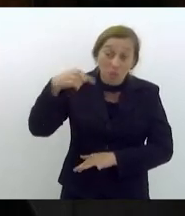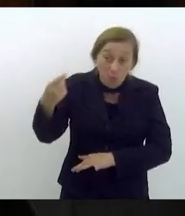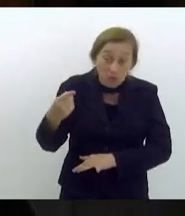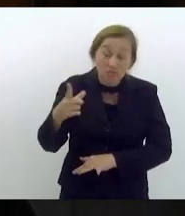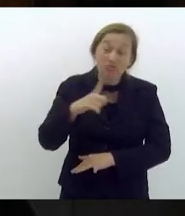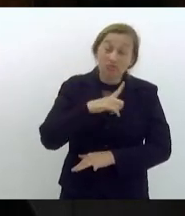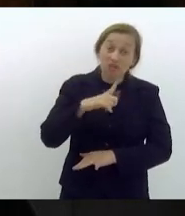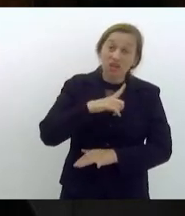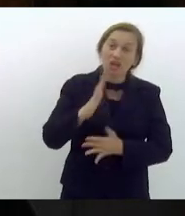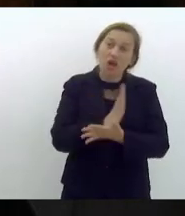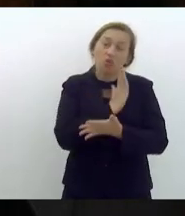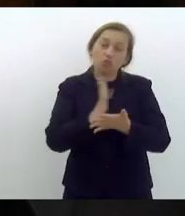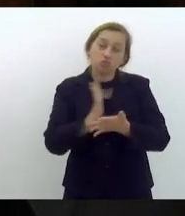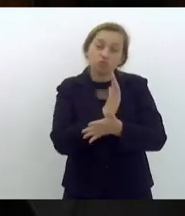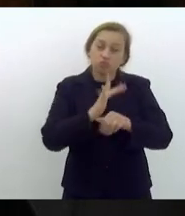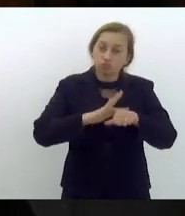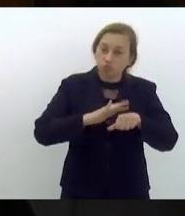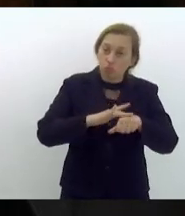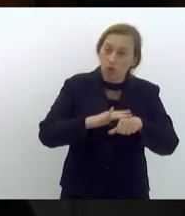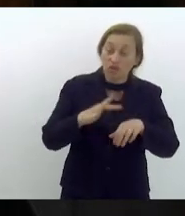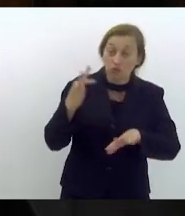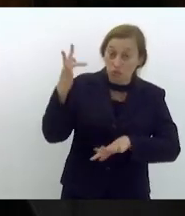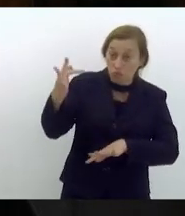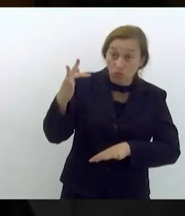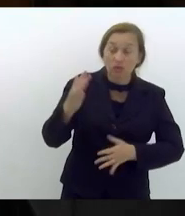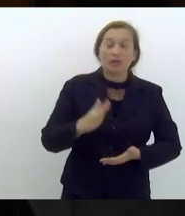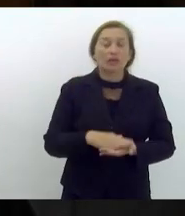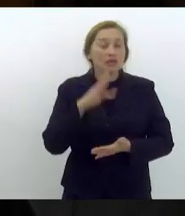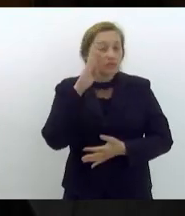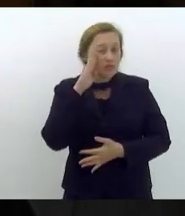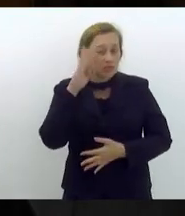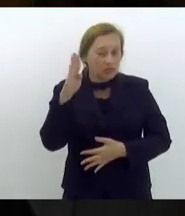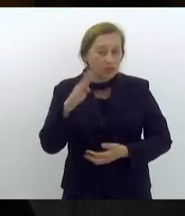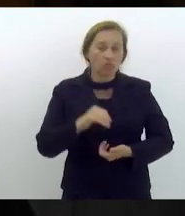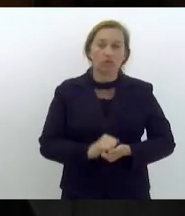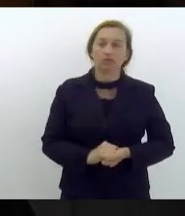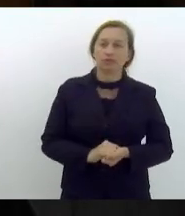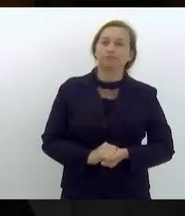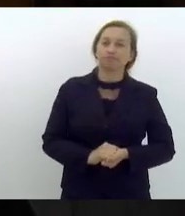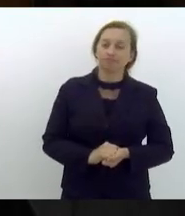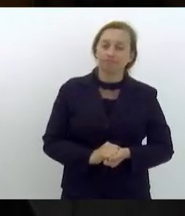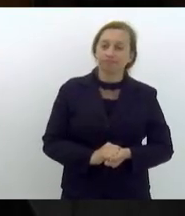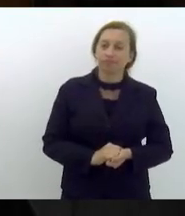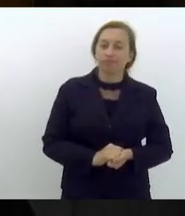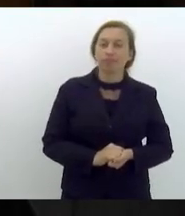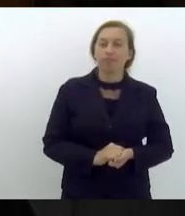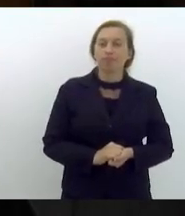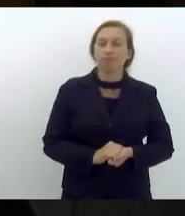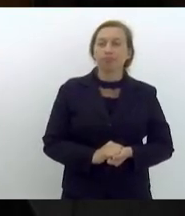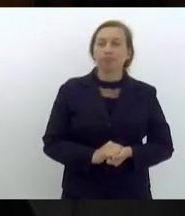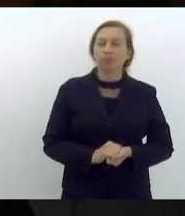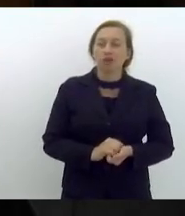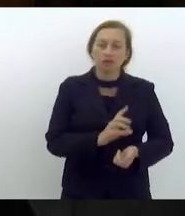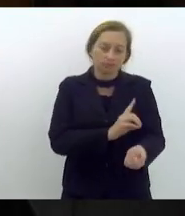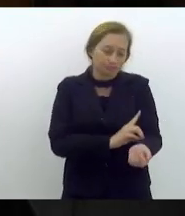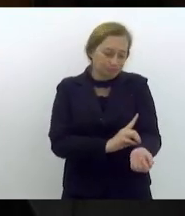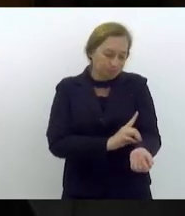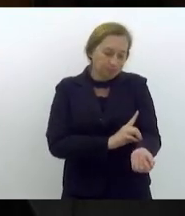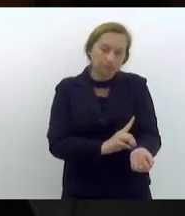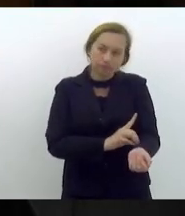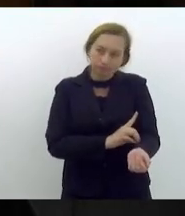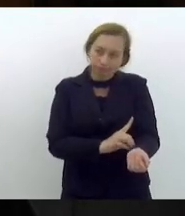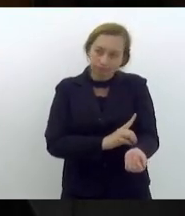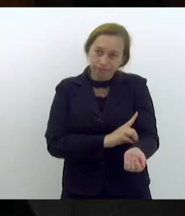algumas doenças e principalmente entre elas a diabetes